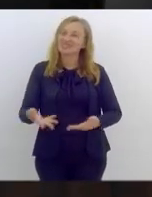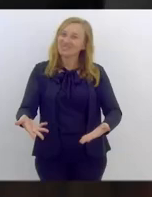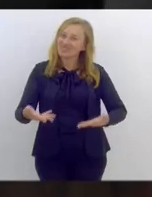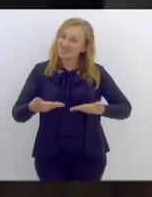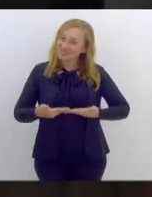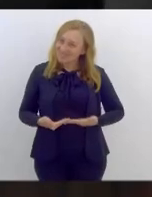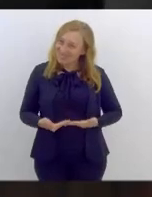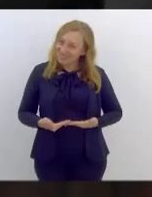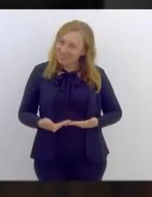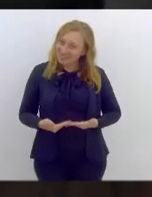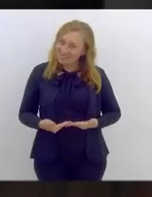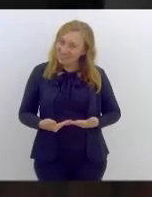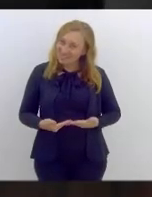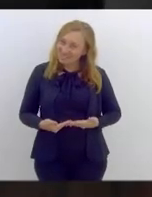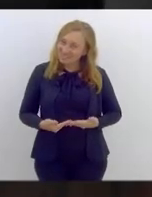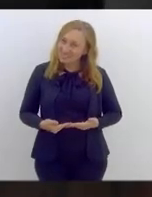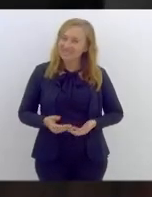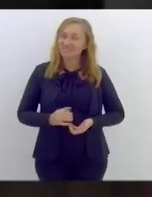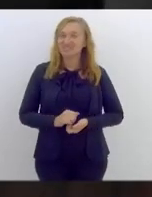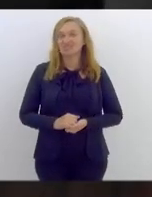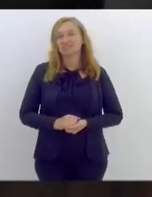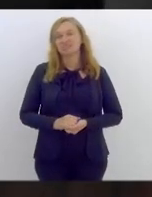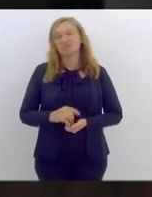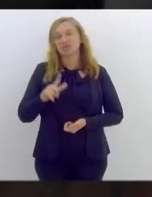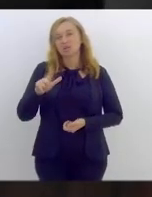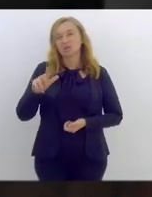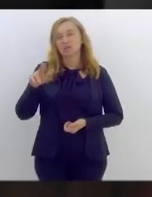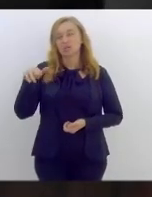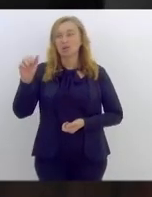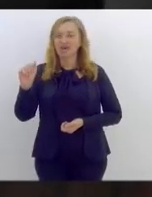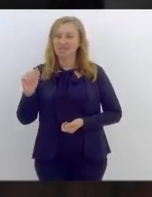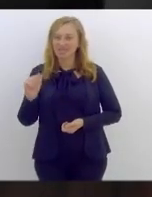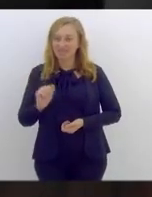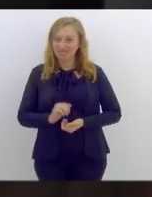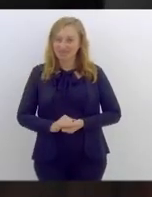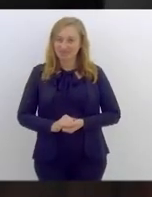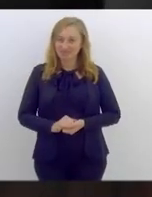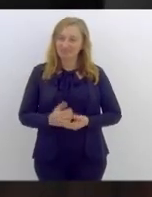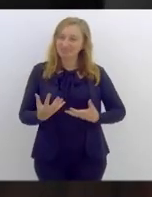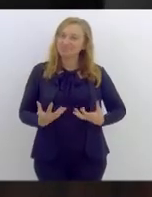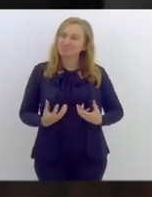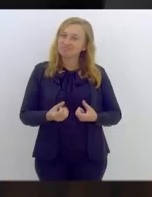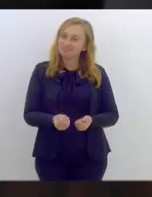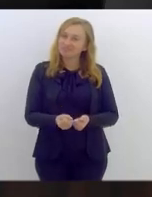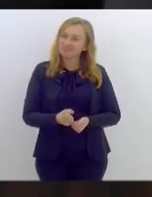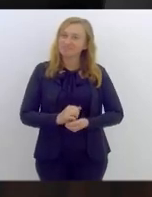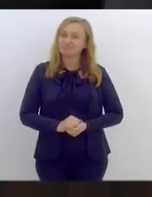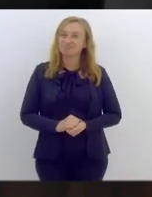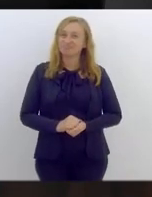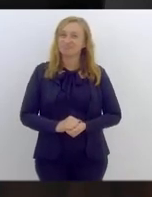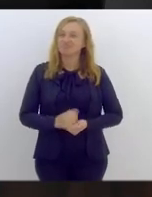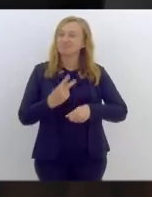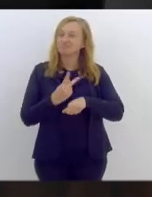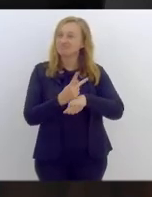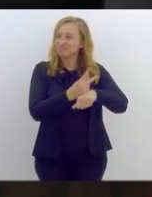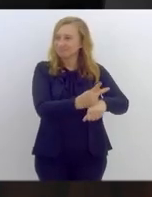convidar a nossa querida Luana Xavier para receber os prêmios de